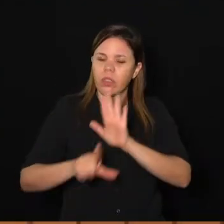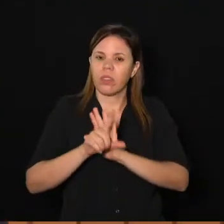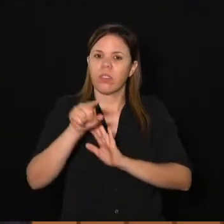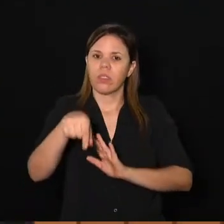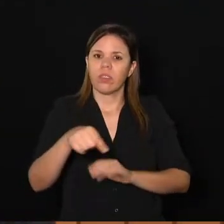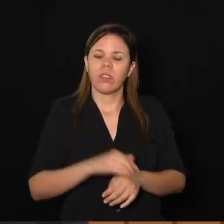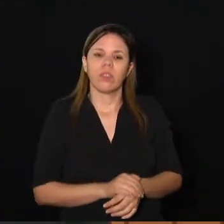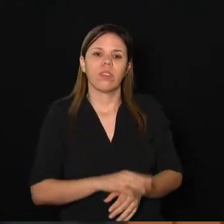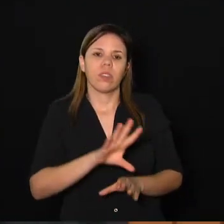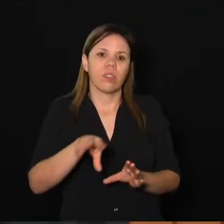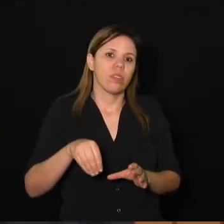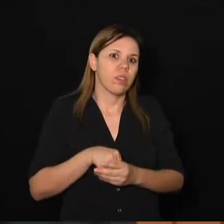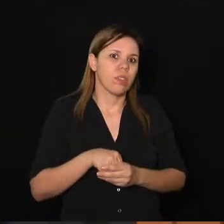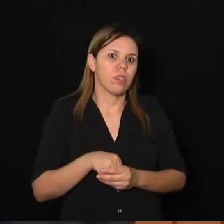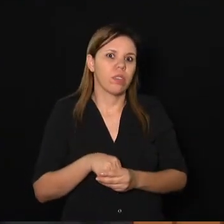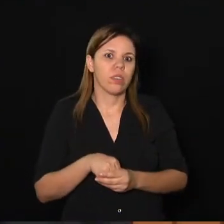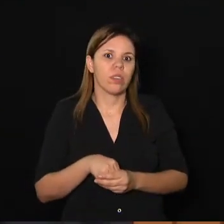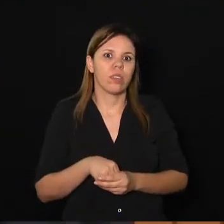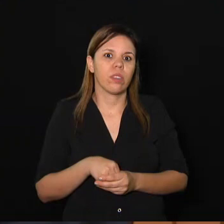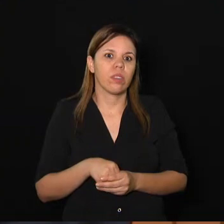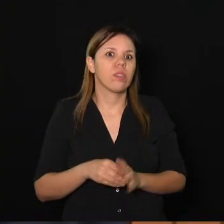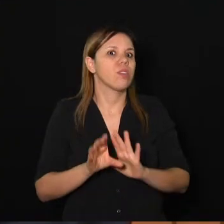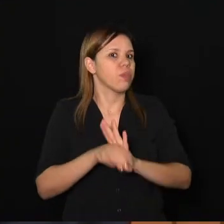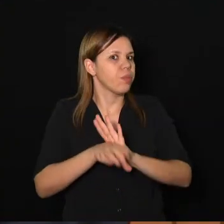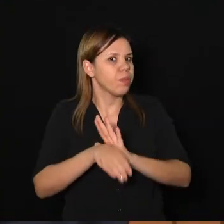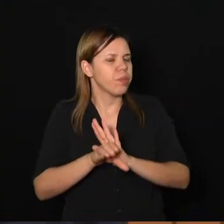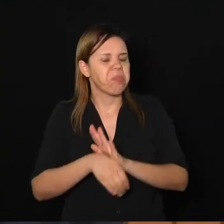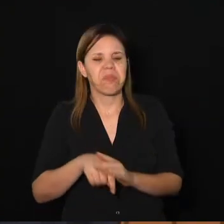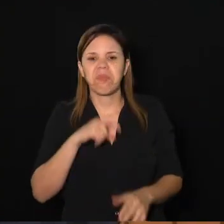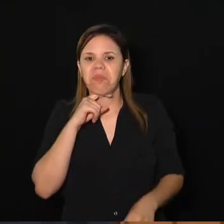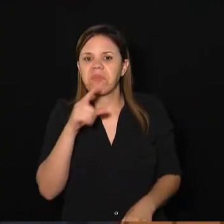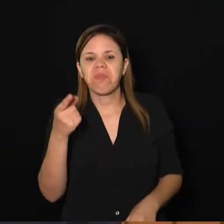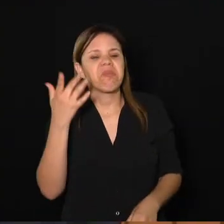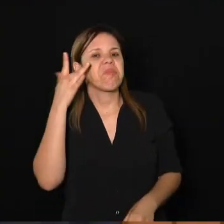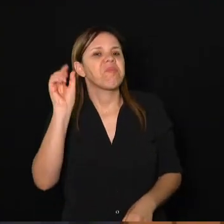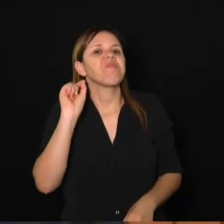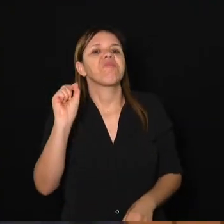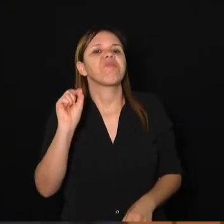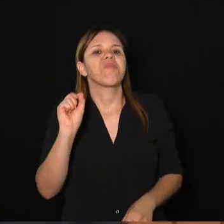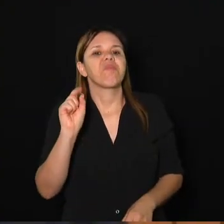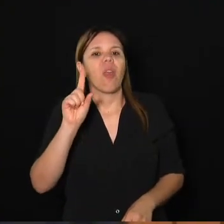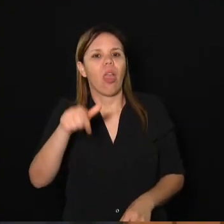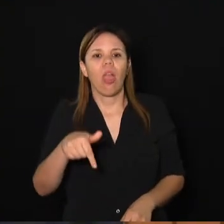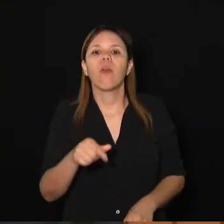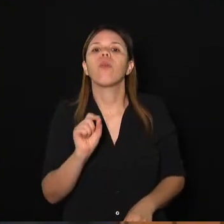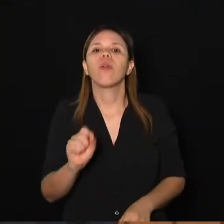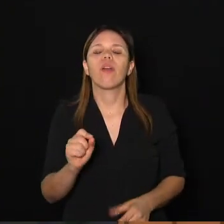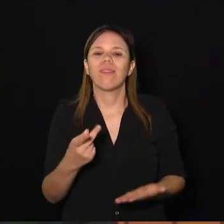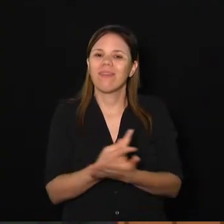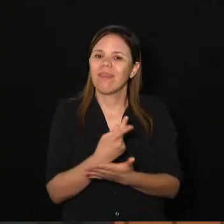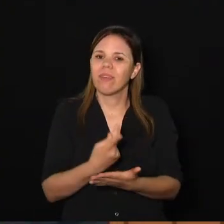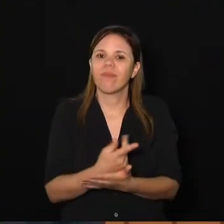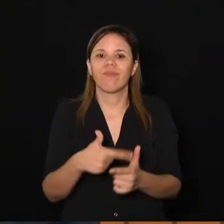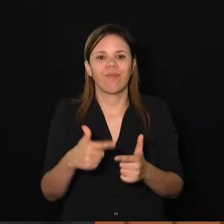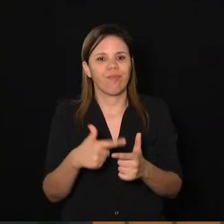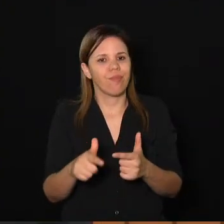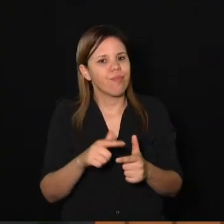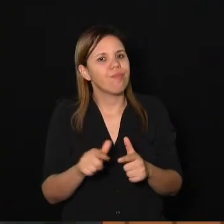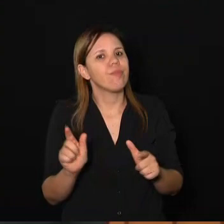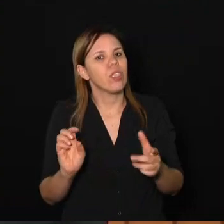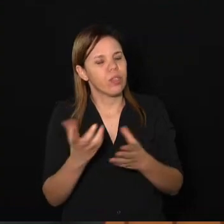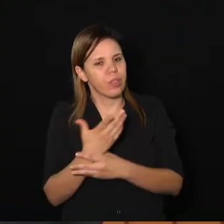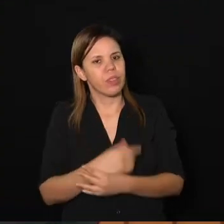inserindo um conceito que ninguém sabe o que é é da brecha para uma série de coisas acontecer